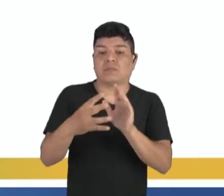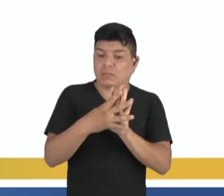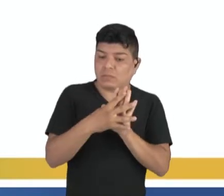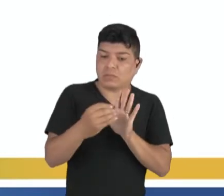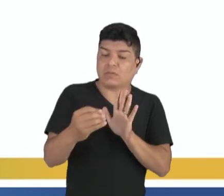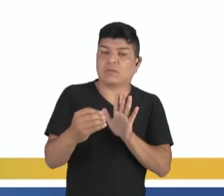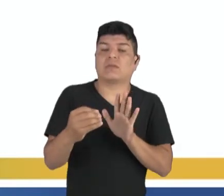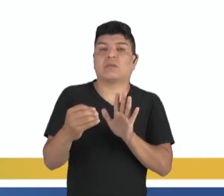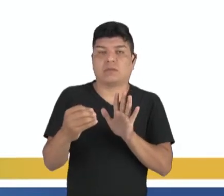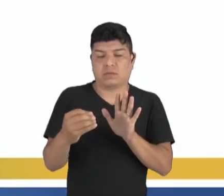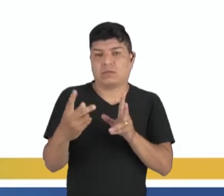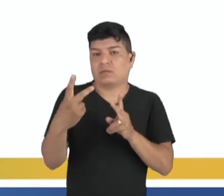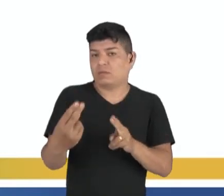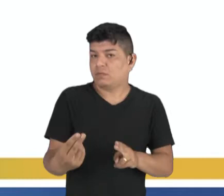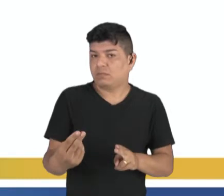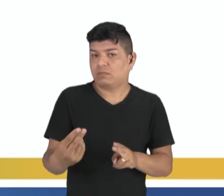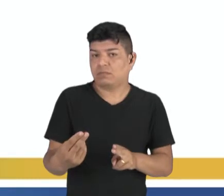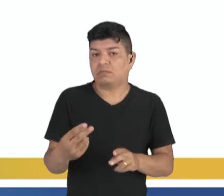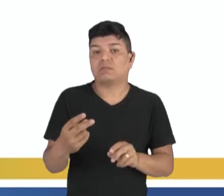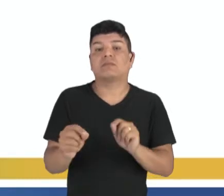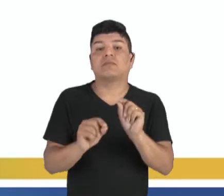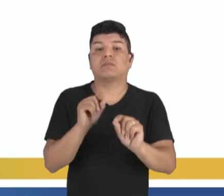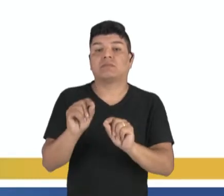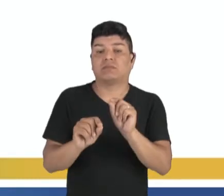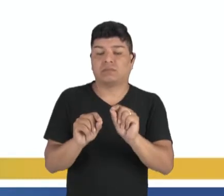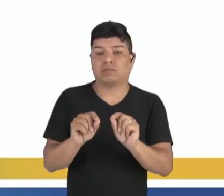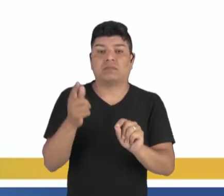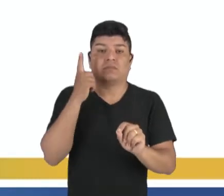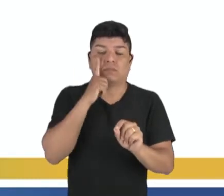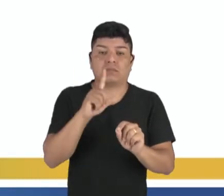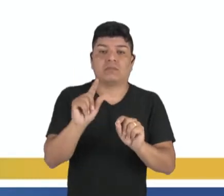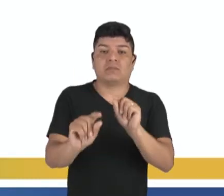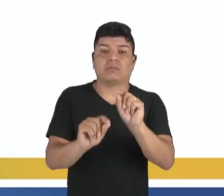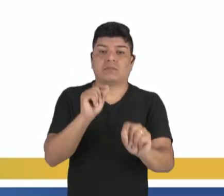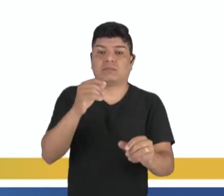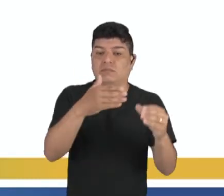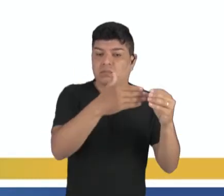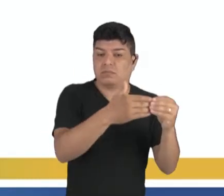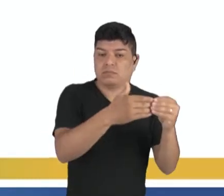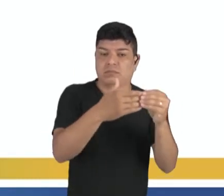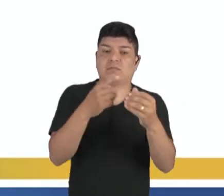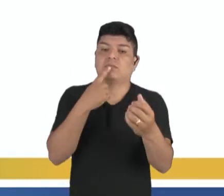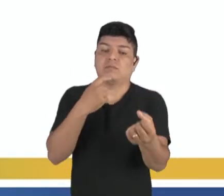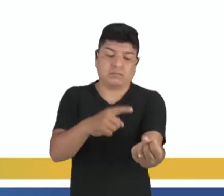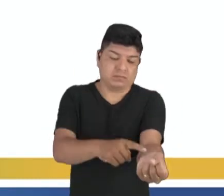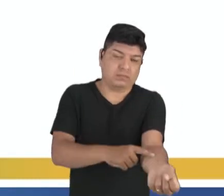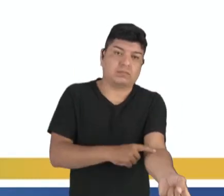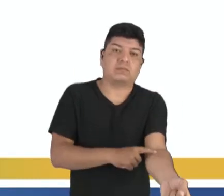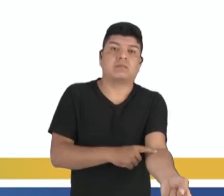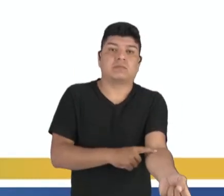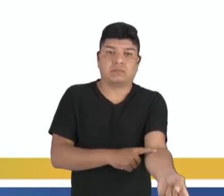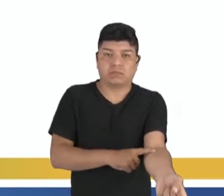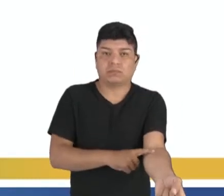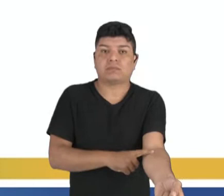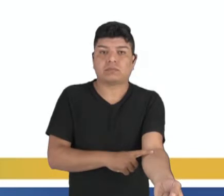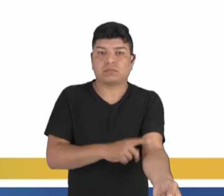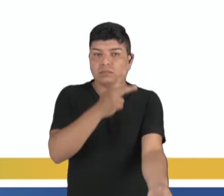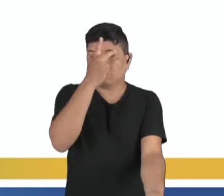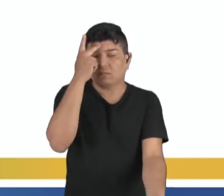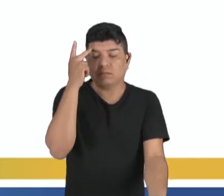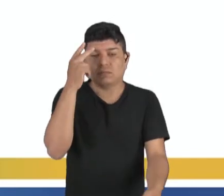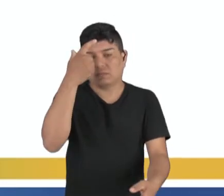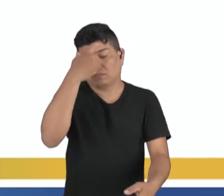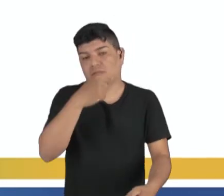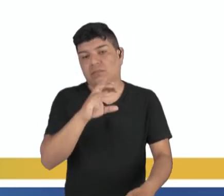de reprodução. A intenção é que consiga levar para a corrente sanguínea, consiga levar para esse ser vivo